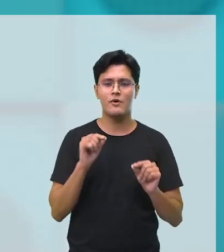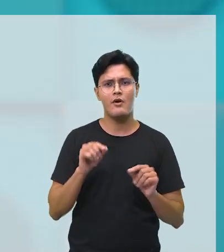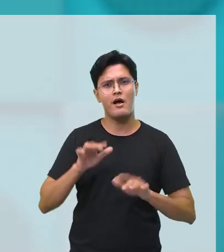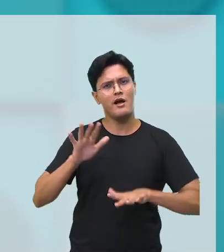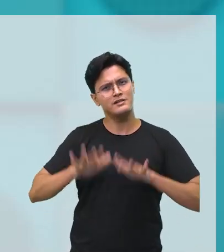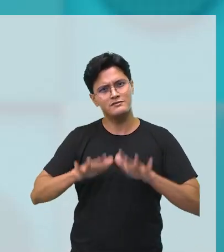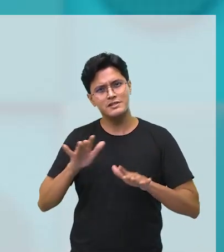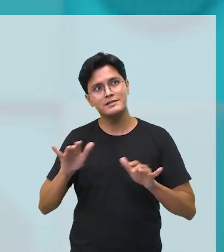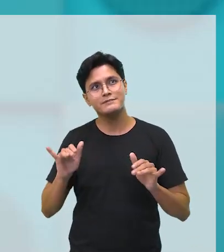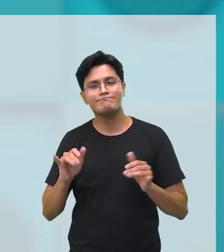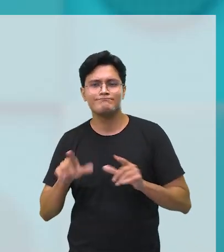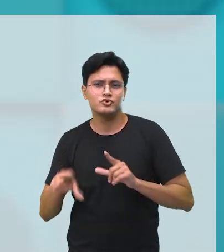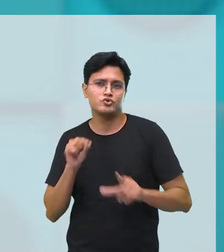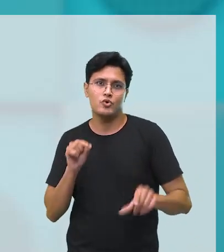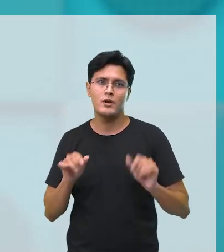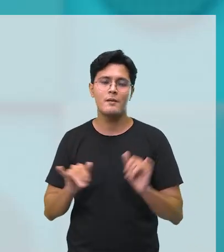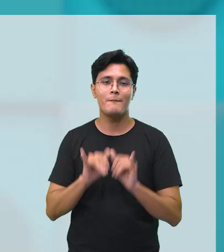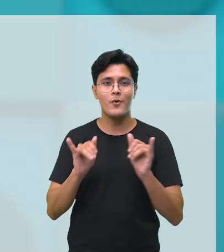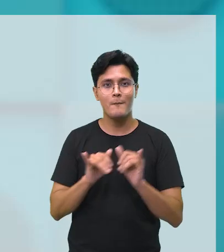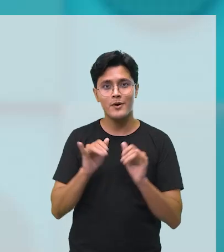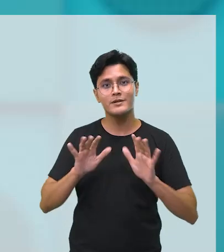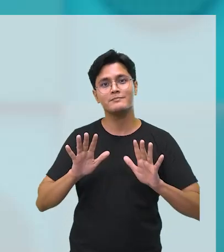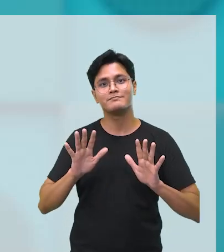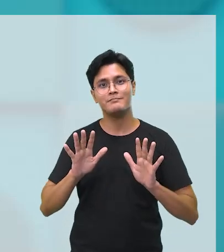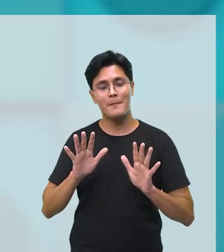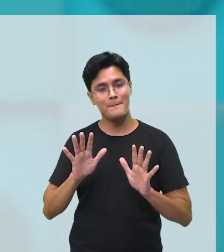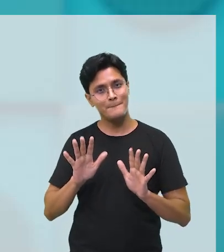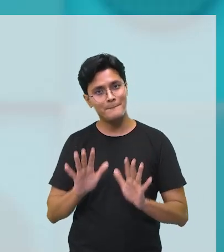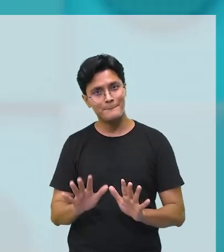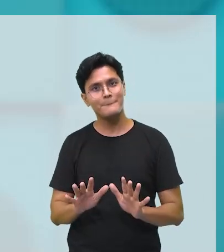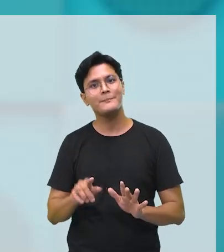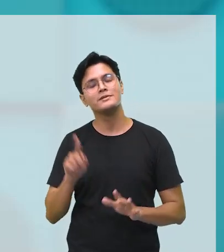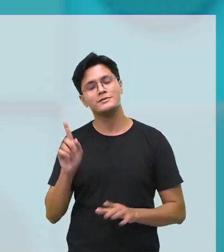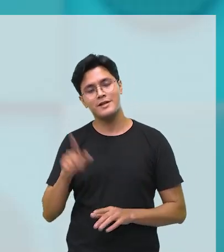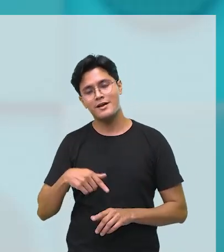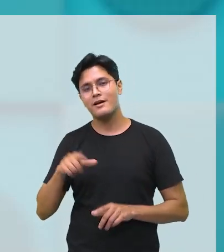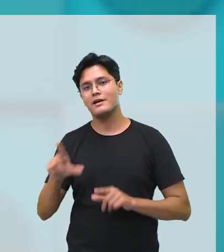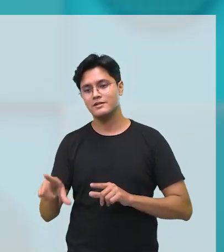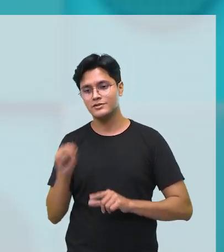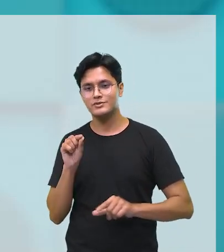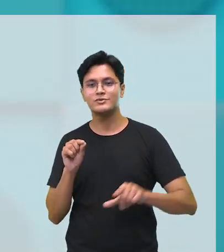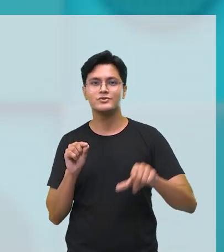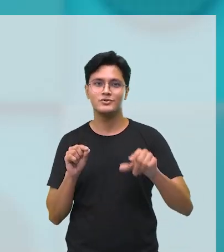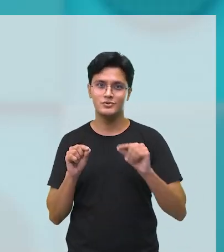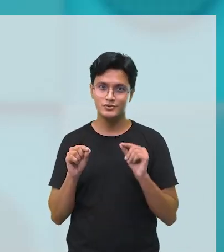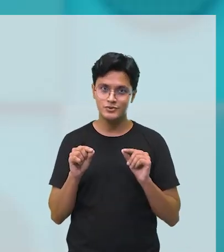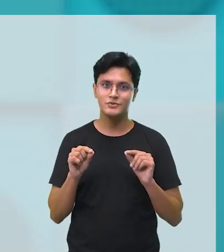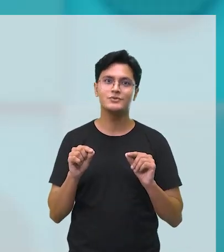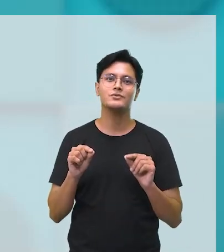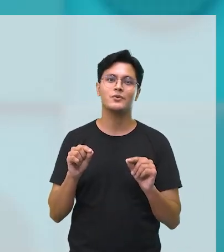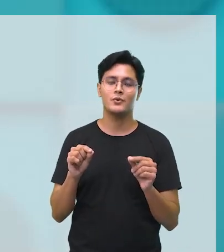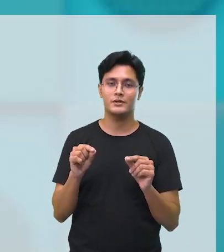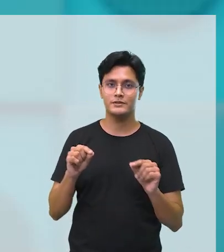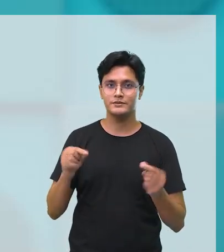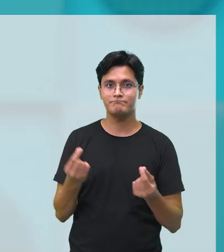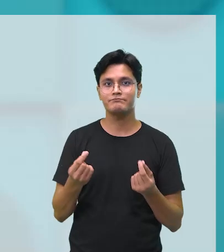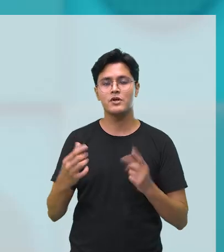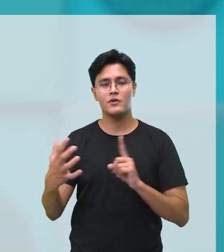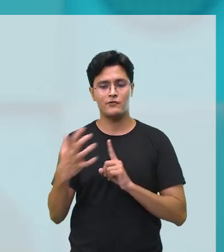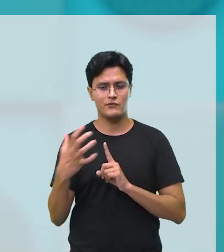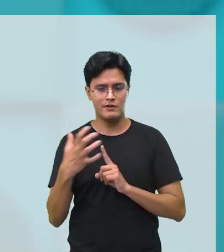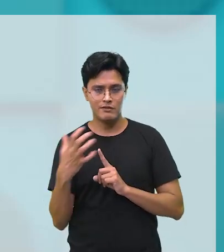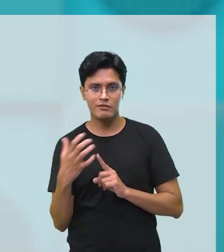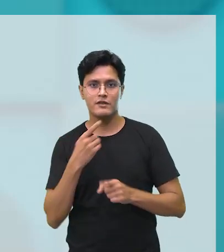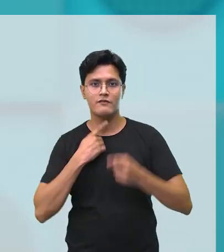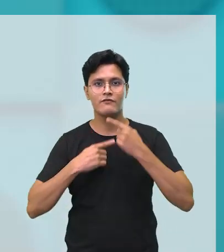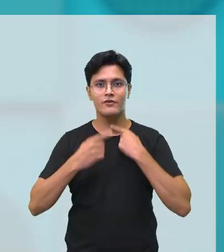besta. Ah, mas ele tá tão indeciso assim por causa de um doce a guardar dinheiro. São escolhas que mexem sim com os nossos desejos, com as nossas vontades, no